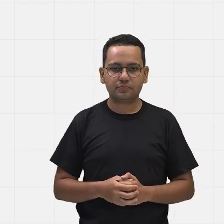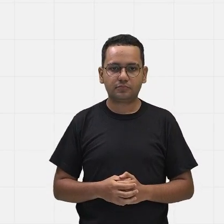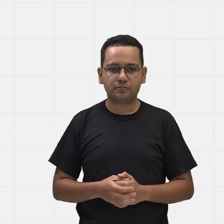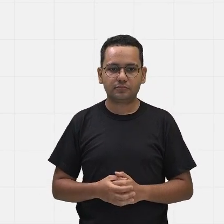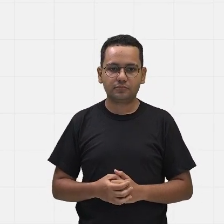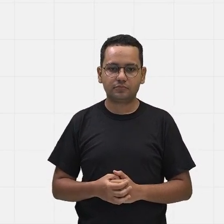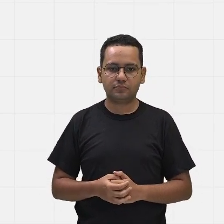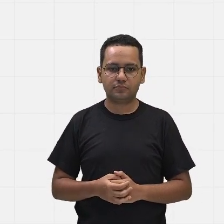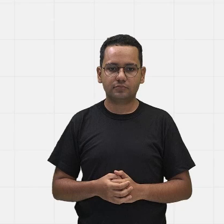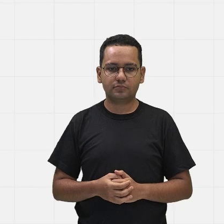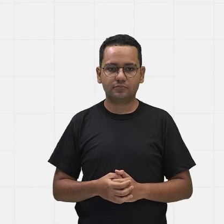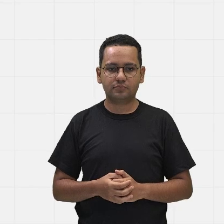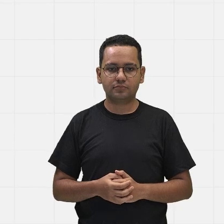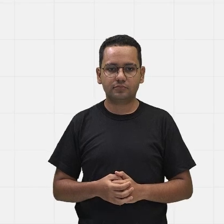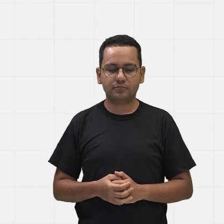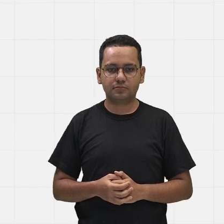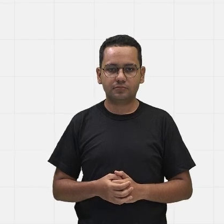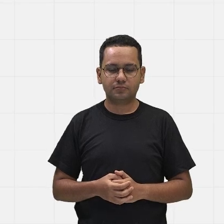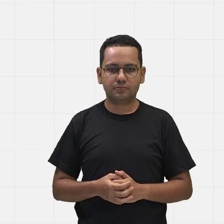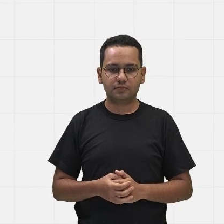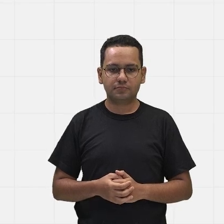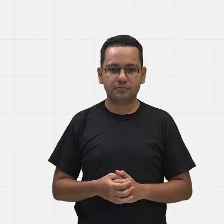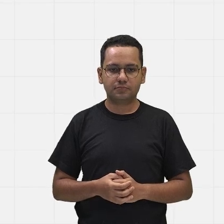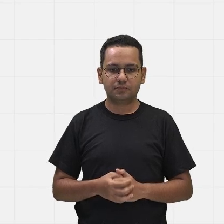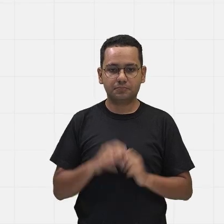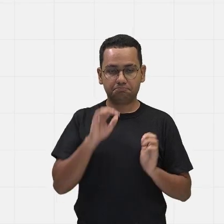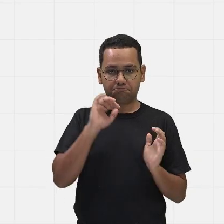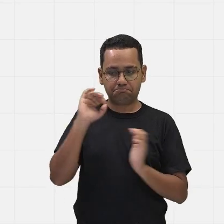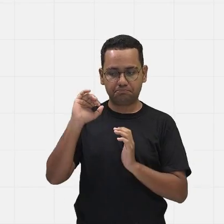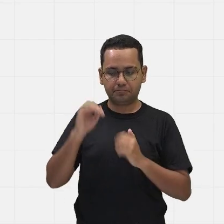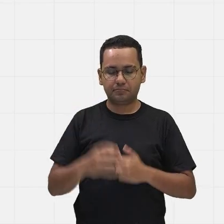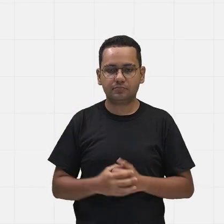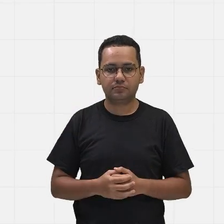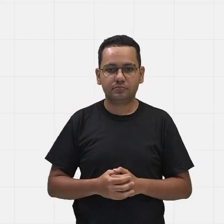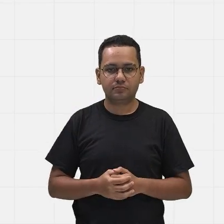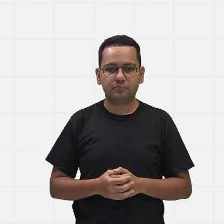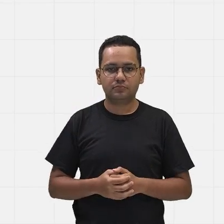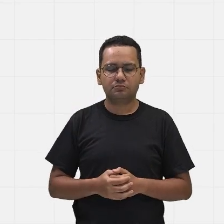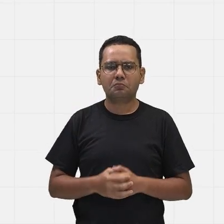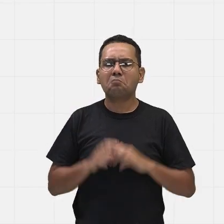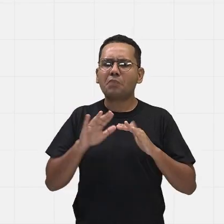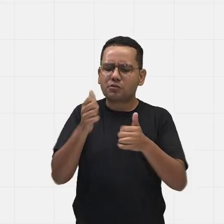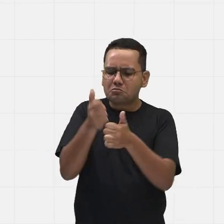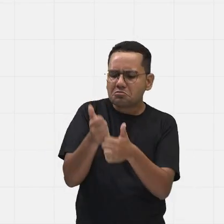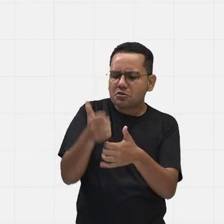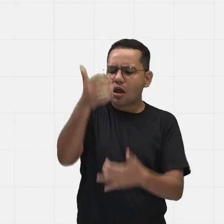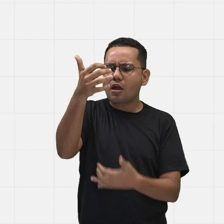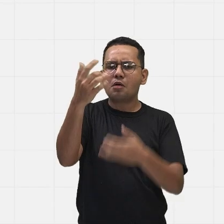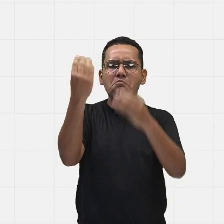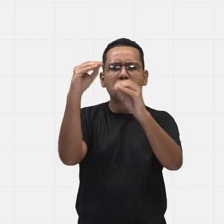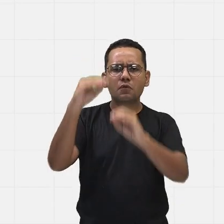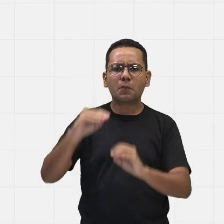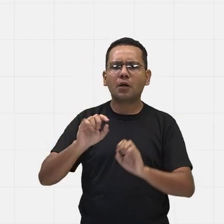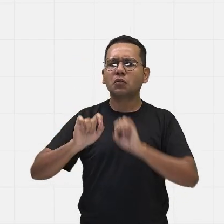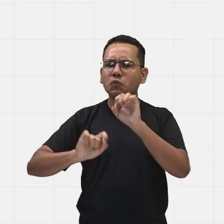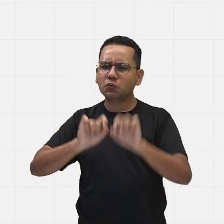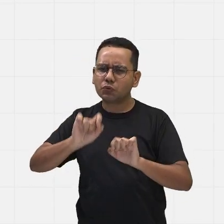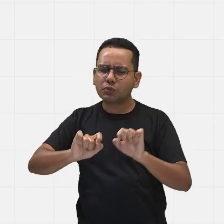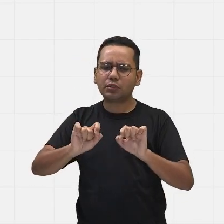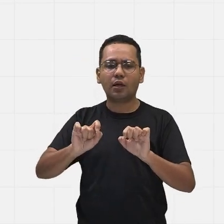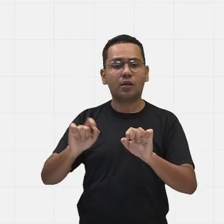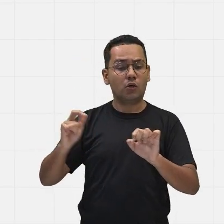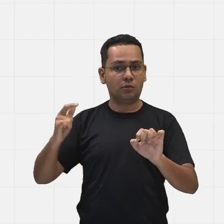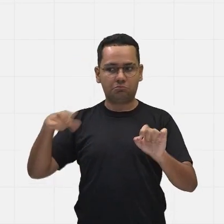vocês? A gente traz ainda o que pode ser postado no chat e o que não pode. A gente colocou aqui alguns exemplos,